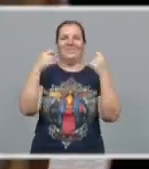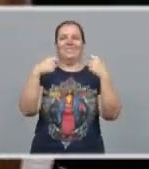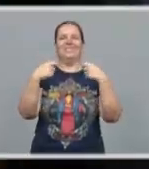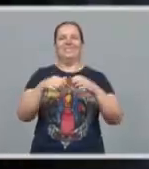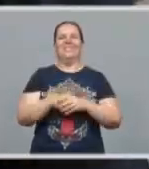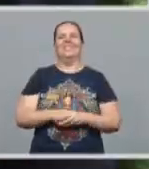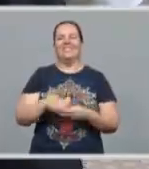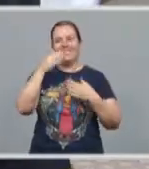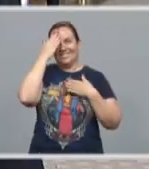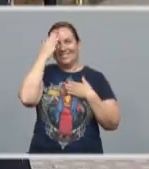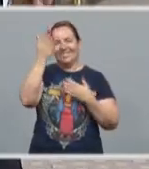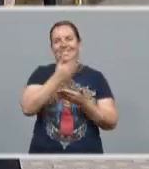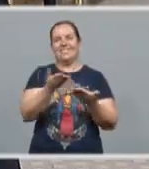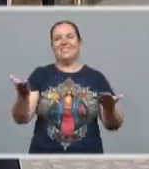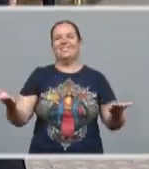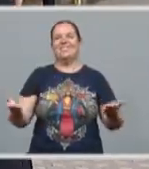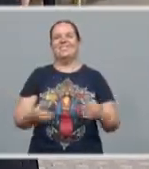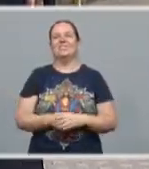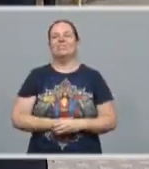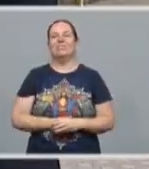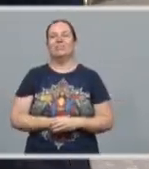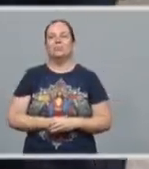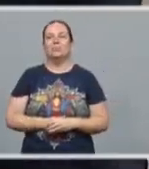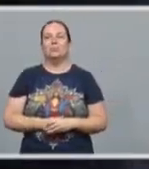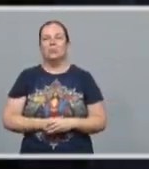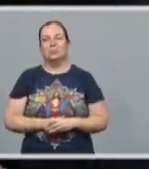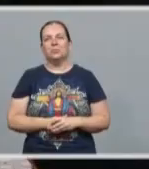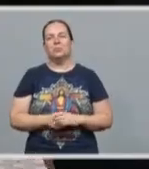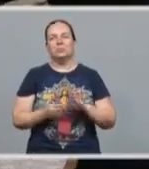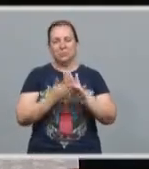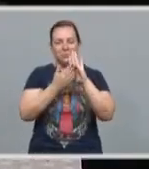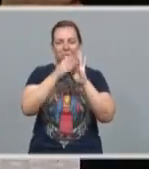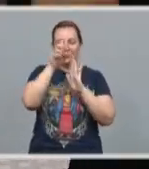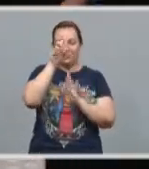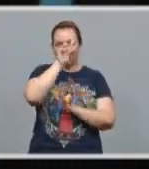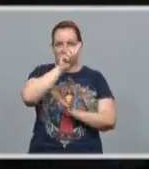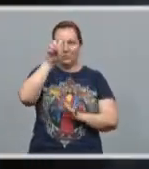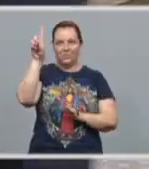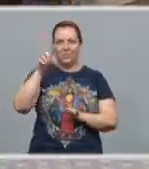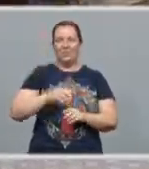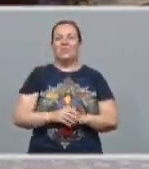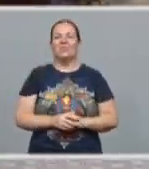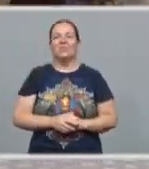Muito obrigado hoje. Amém. Louvado seja Deus.